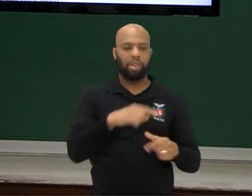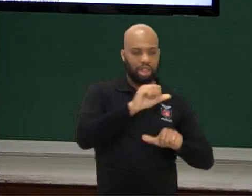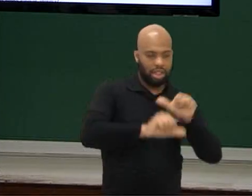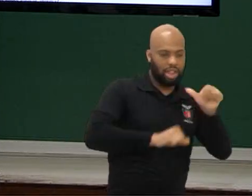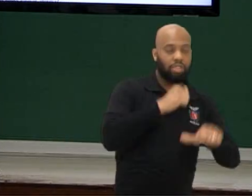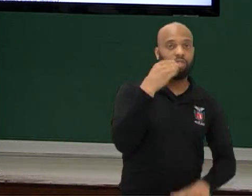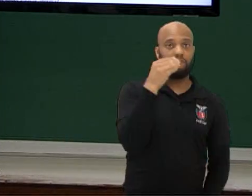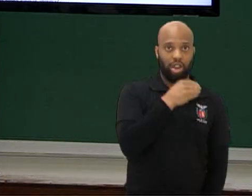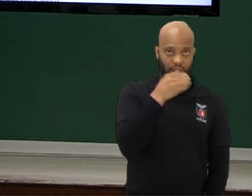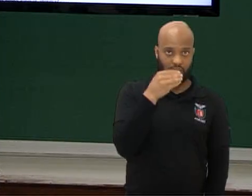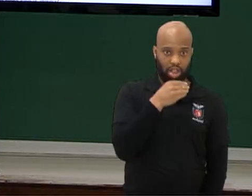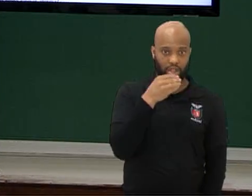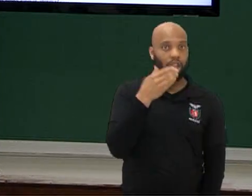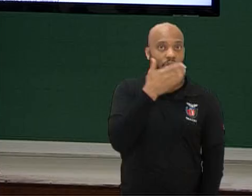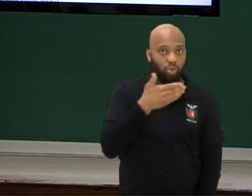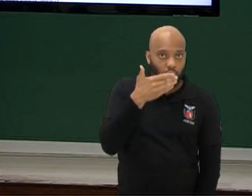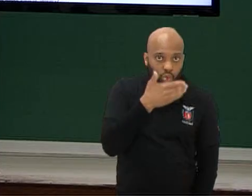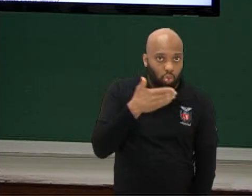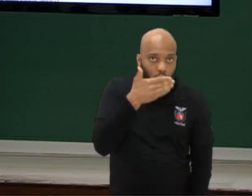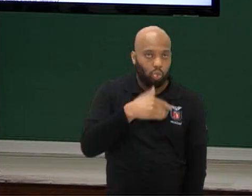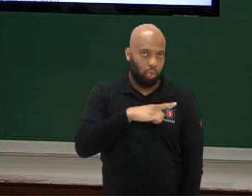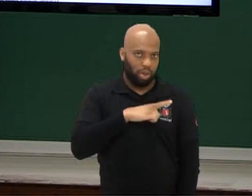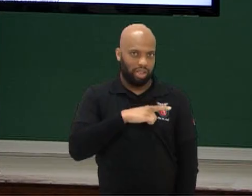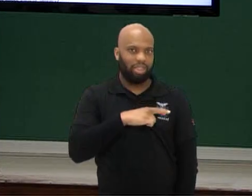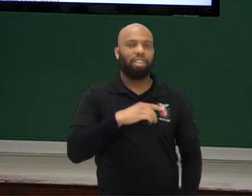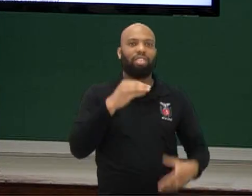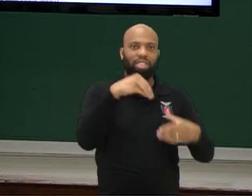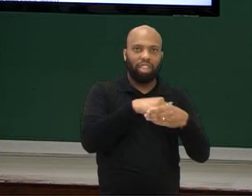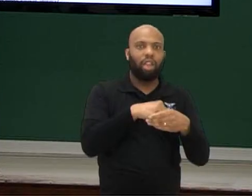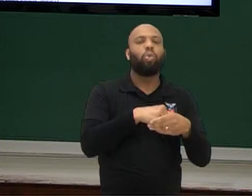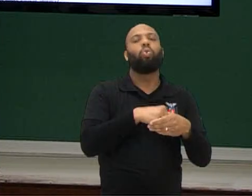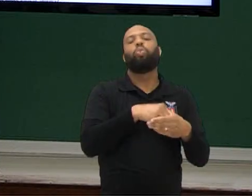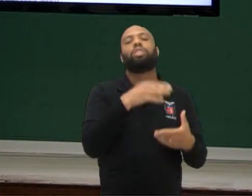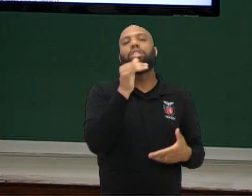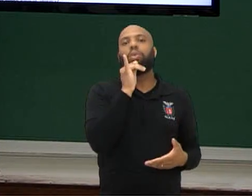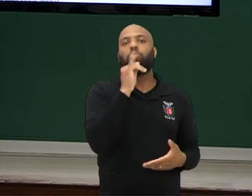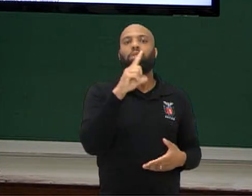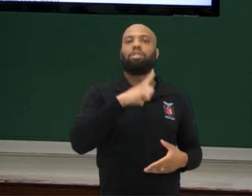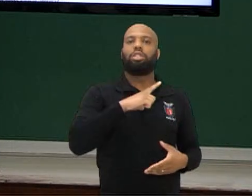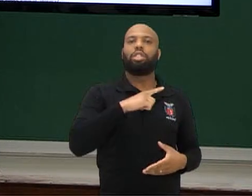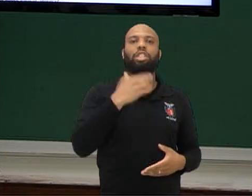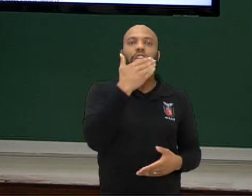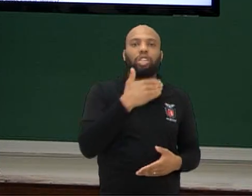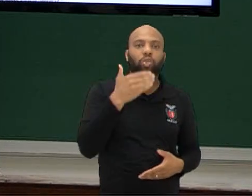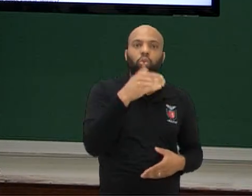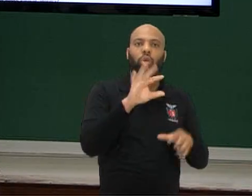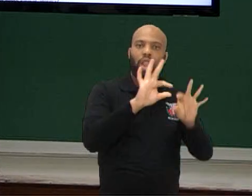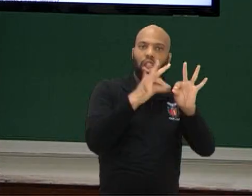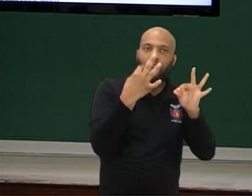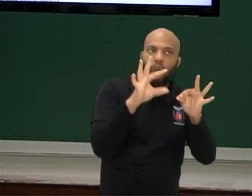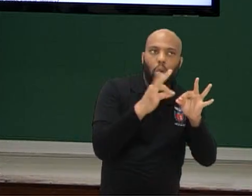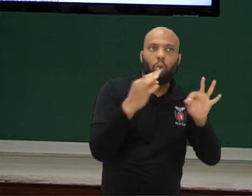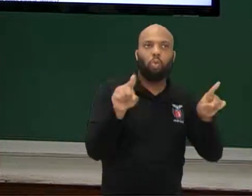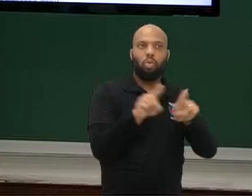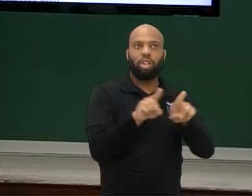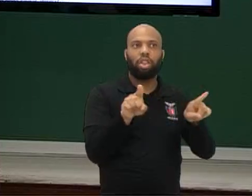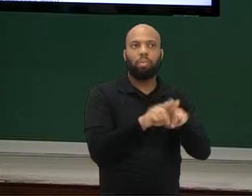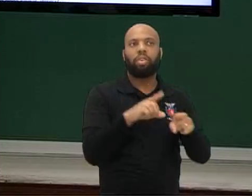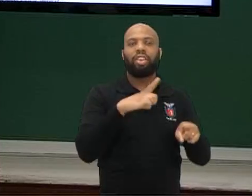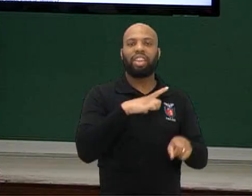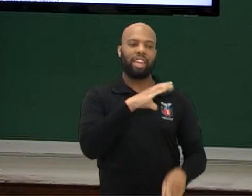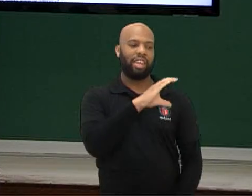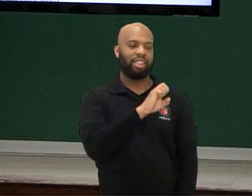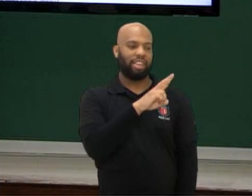o açúcar da cevada, ou do trigo, ou da uva em álcool. E aí a gente usa isso para produzir as